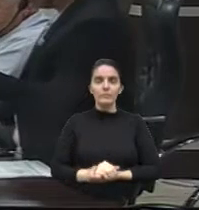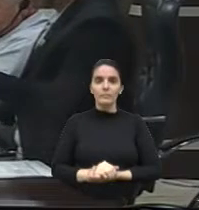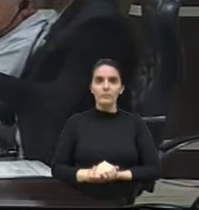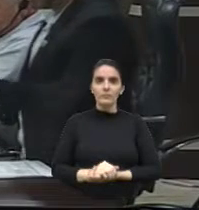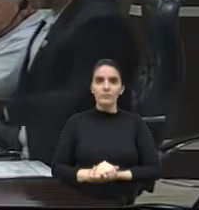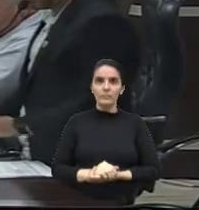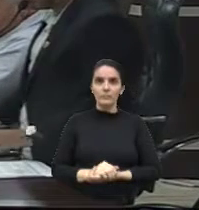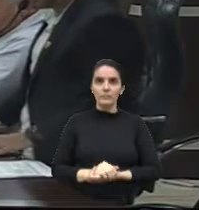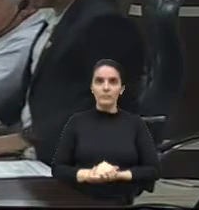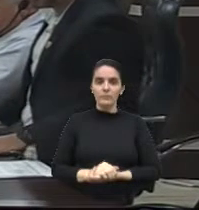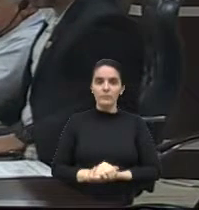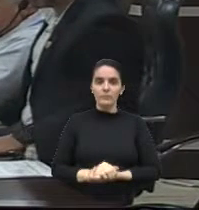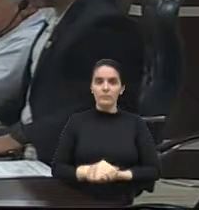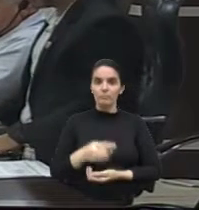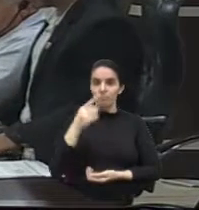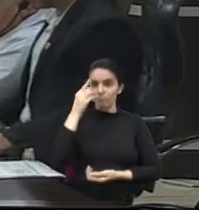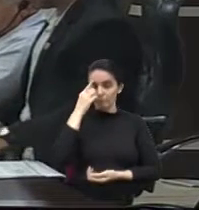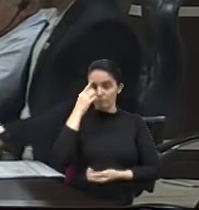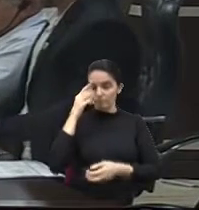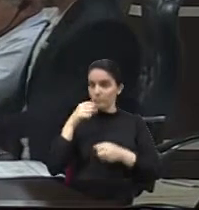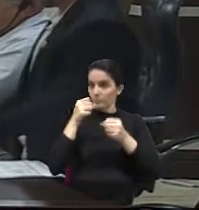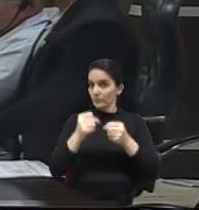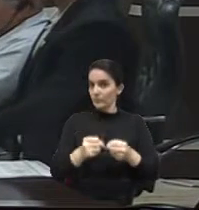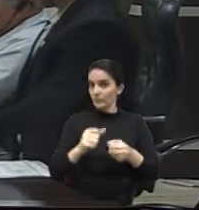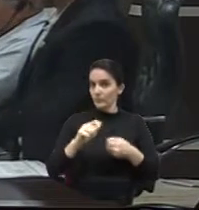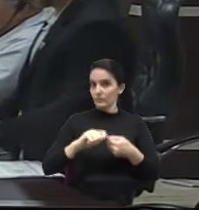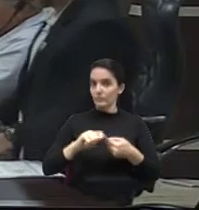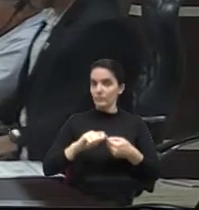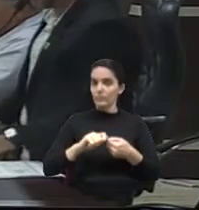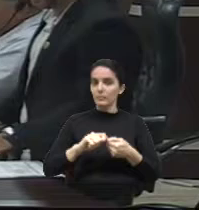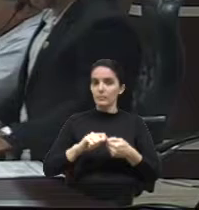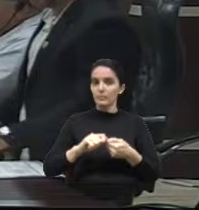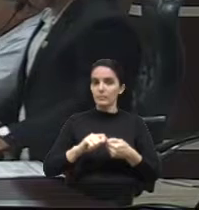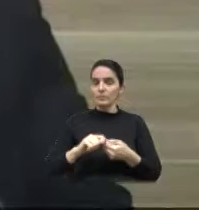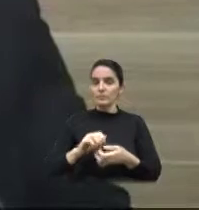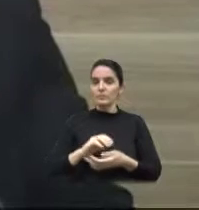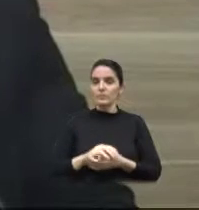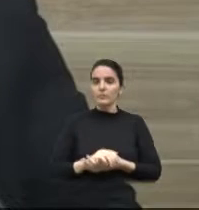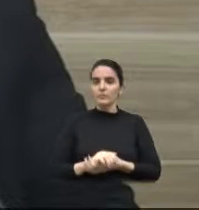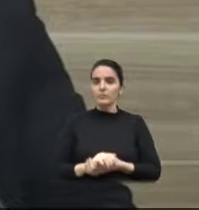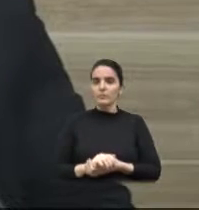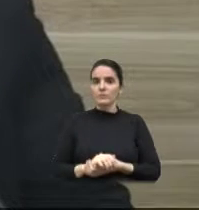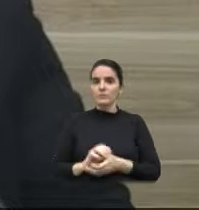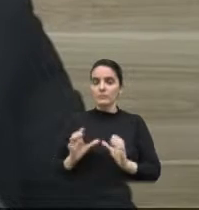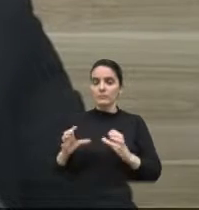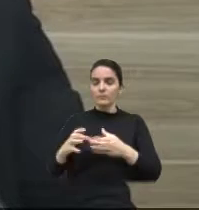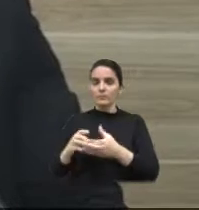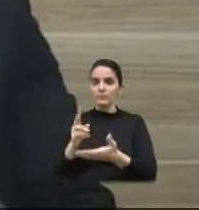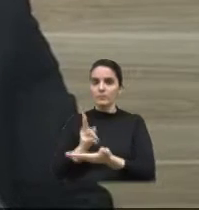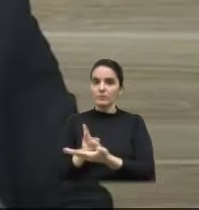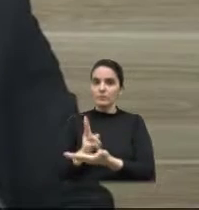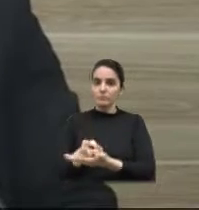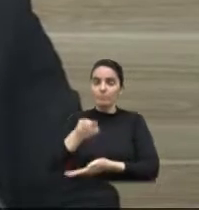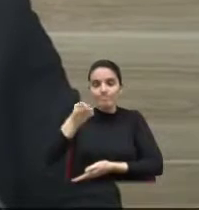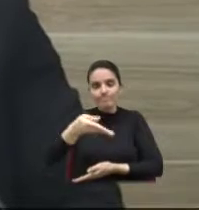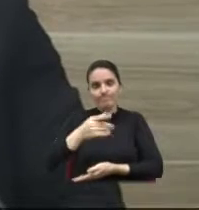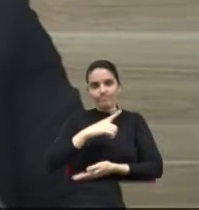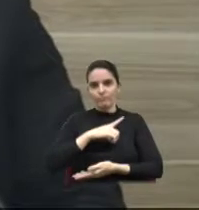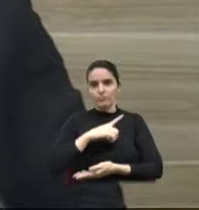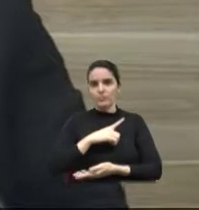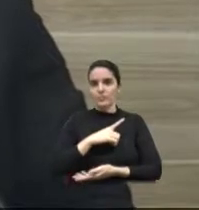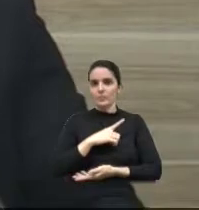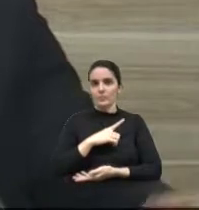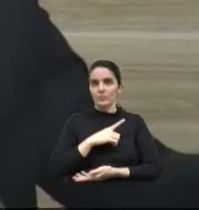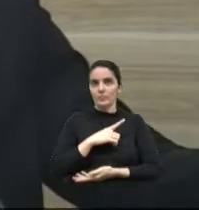acho que o que nós podemos fazer enquanto casa é usar as comissões permanentes que já temos para